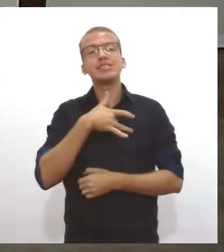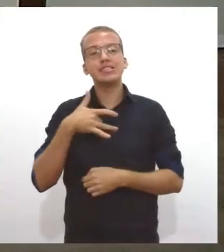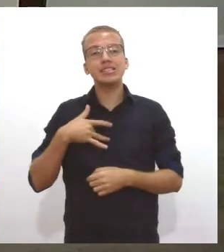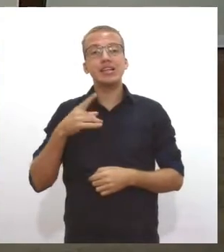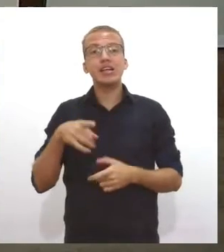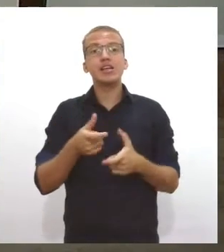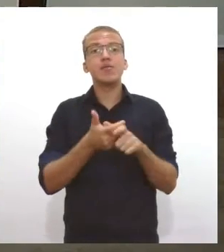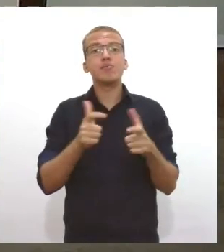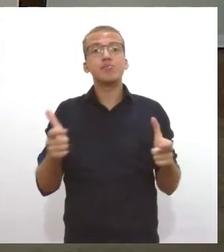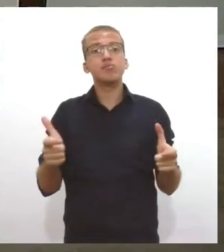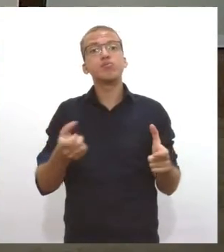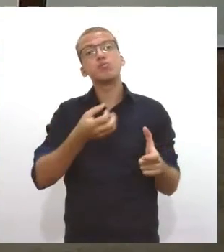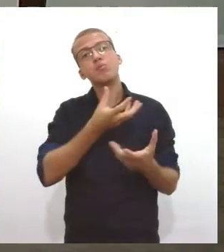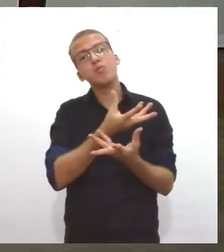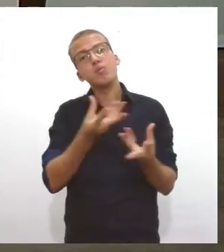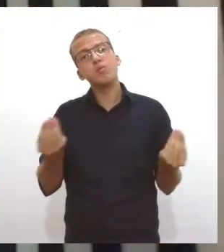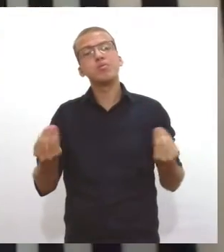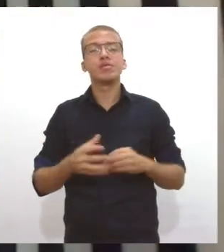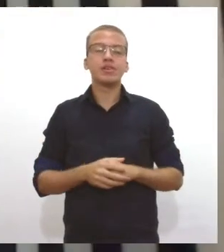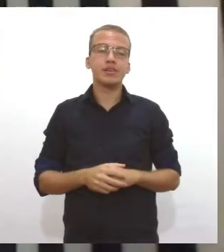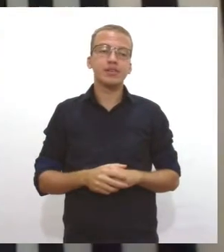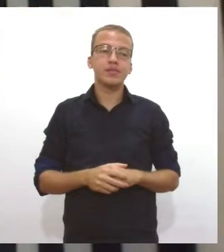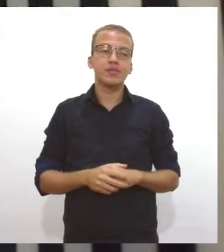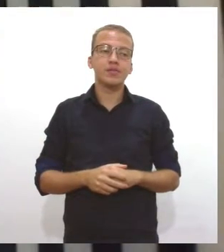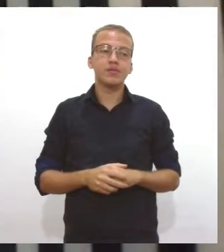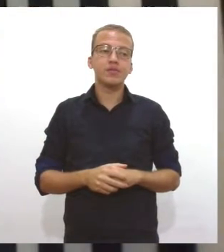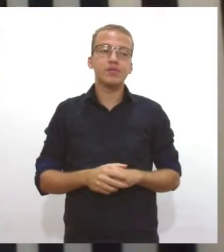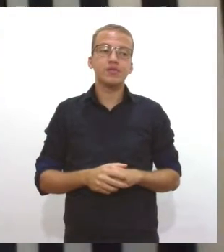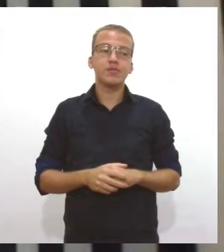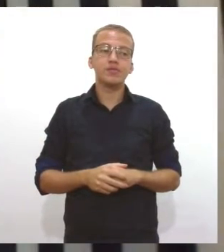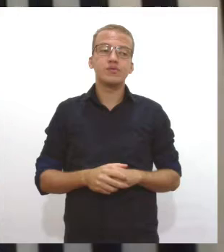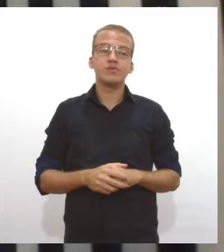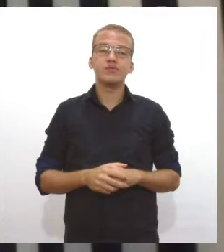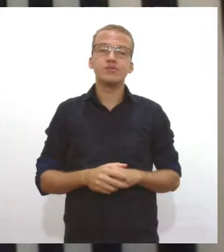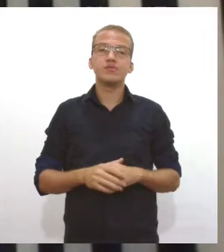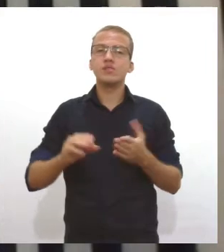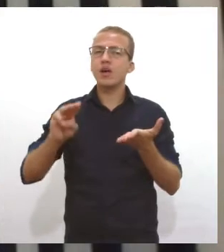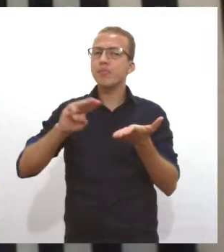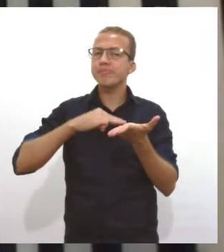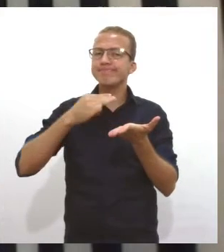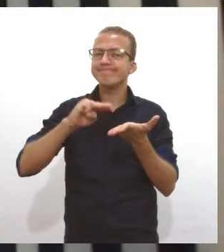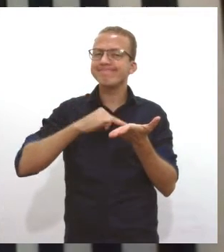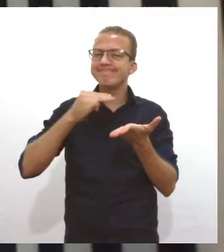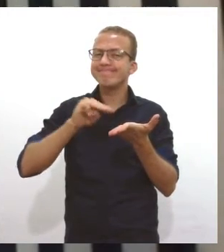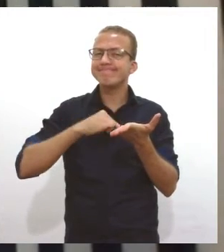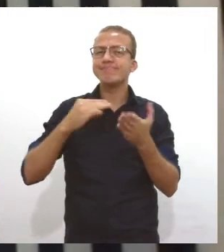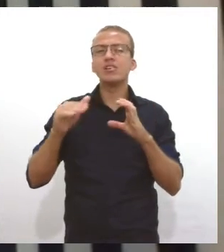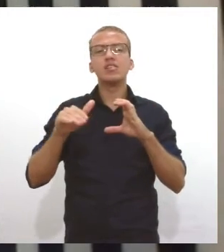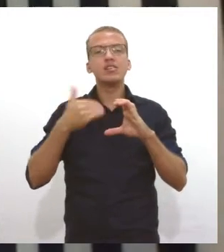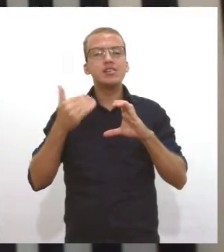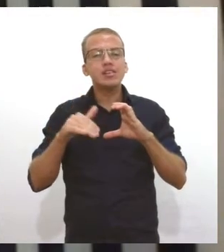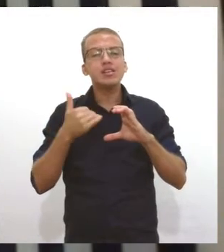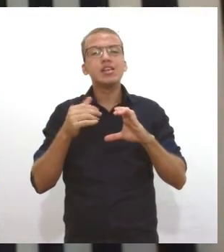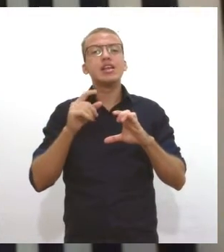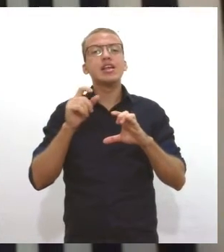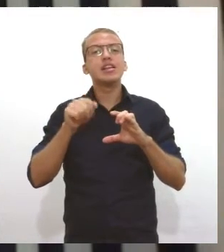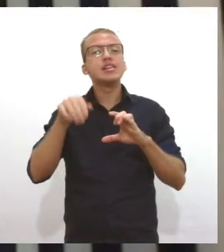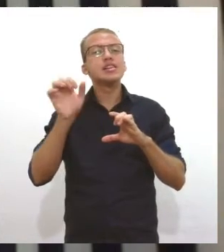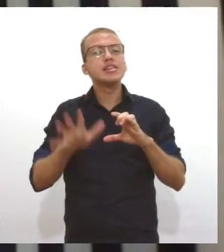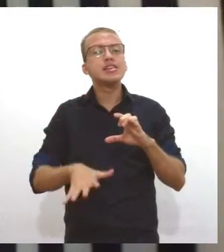é grande né Perpétua recebido muitas mensagens de mães grávidas